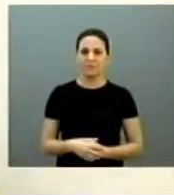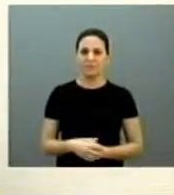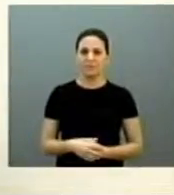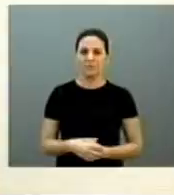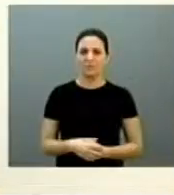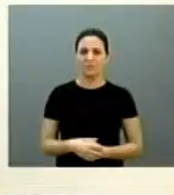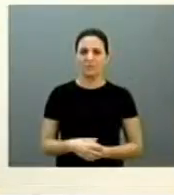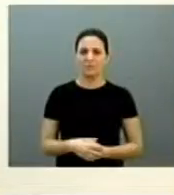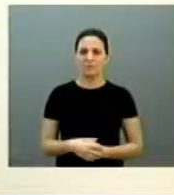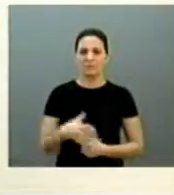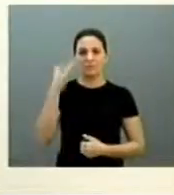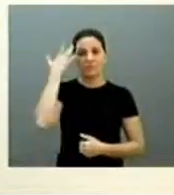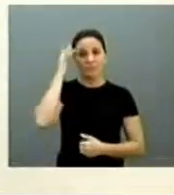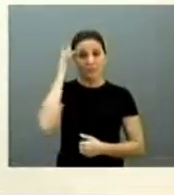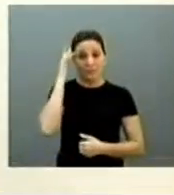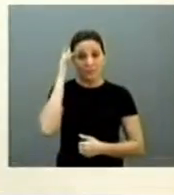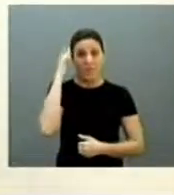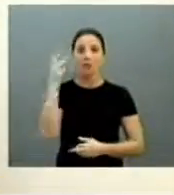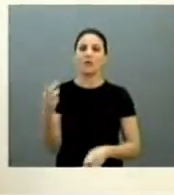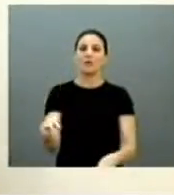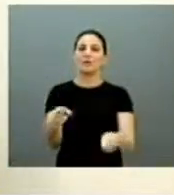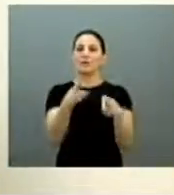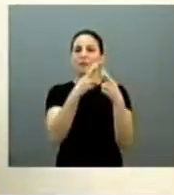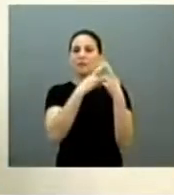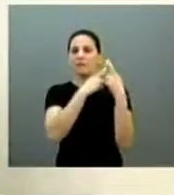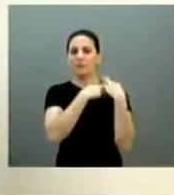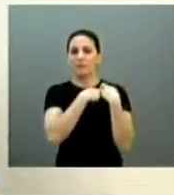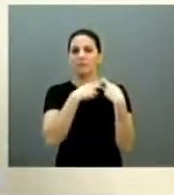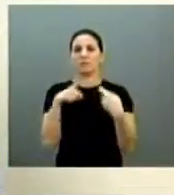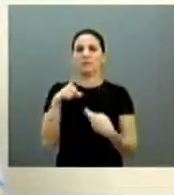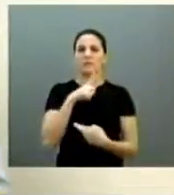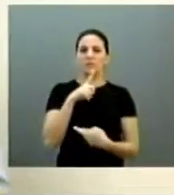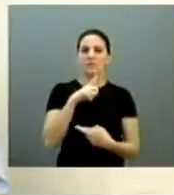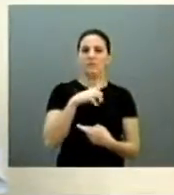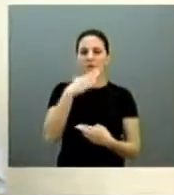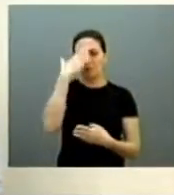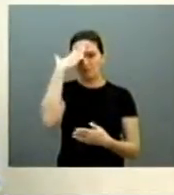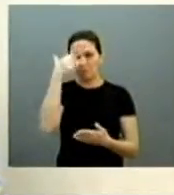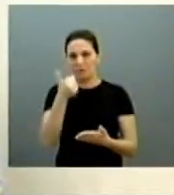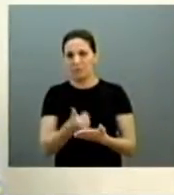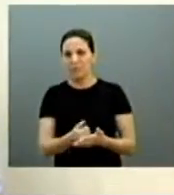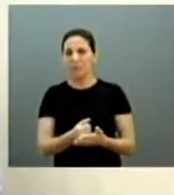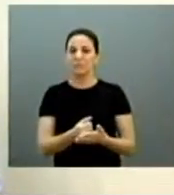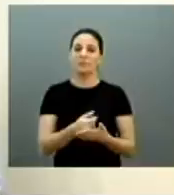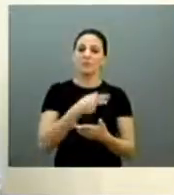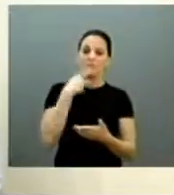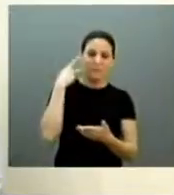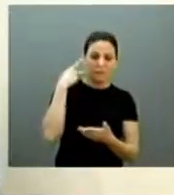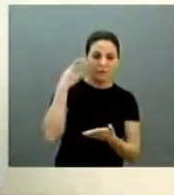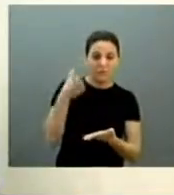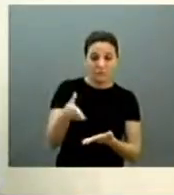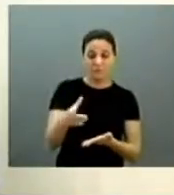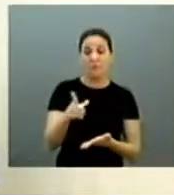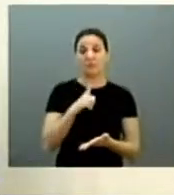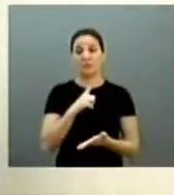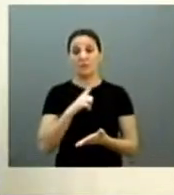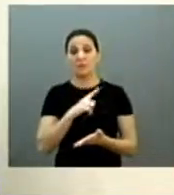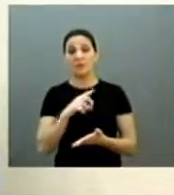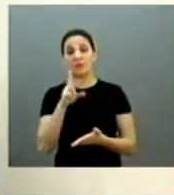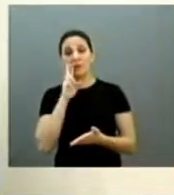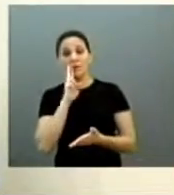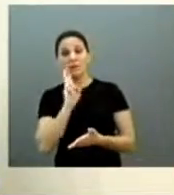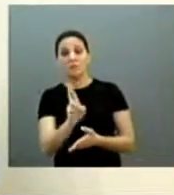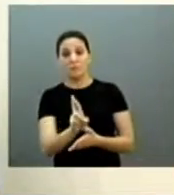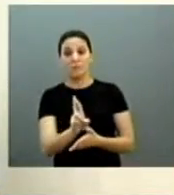Então, acho que a responsabilidade aqui, eu tenho, eu acredito que os senhores também têm, e nós precisamos dar resposta para a